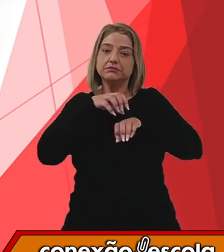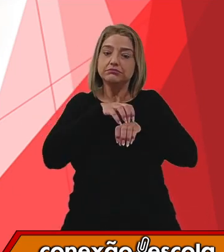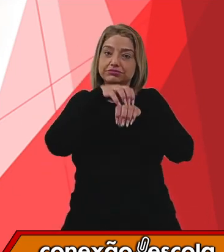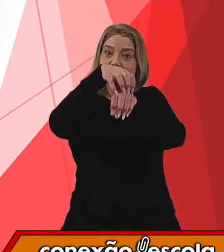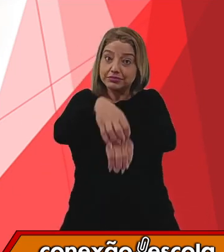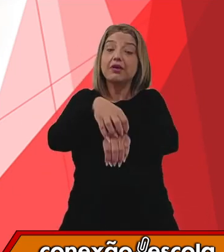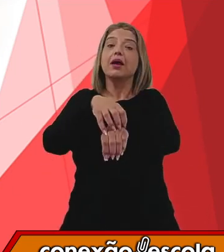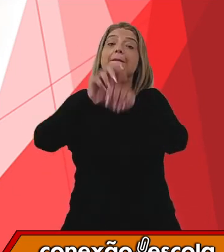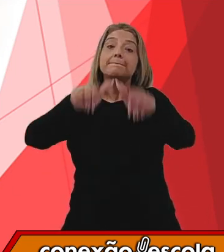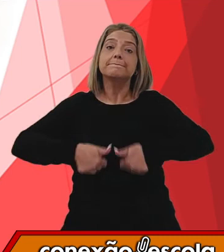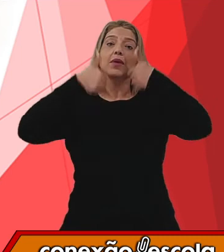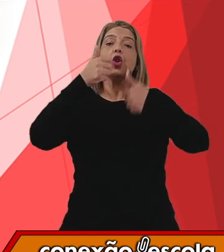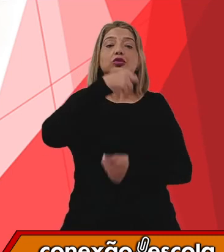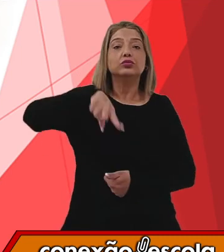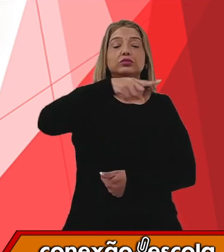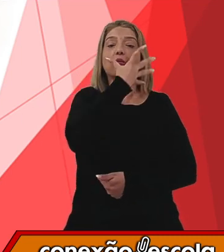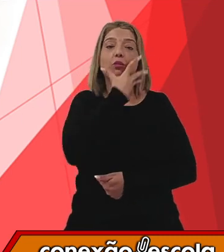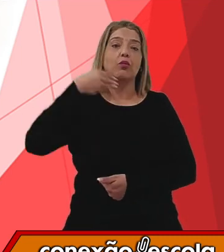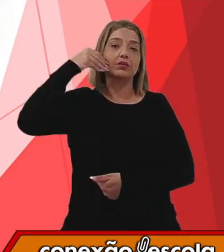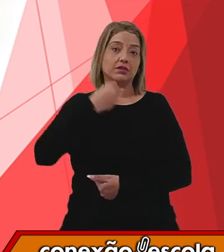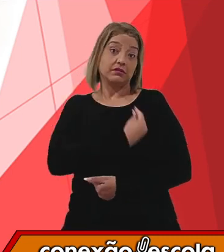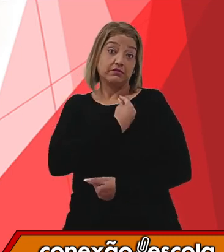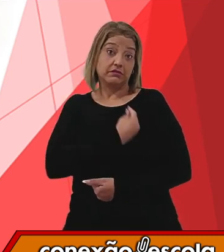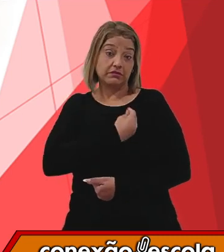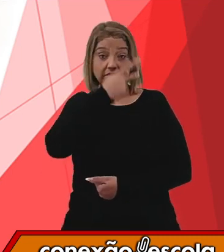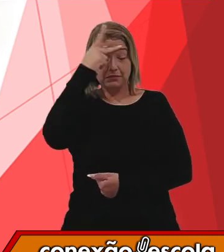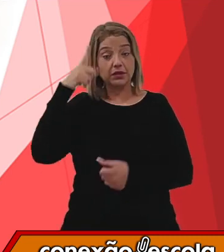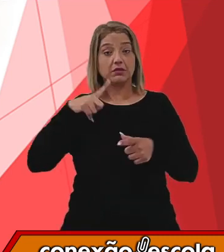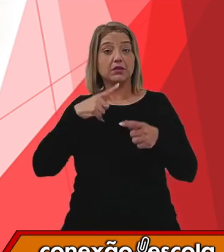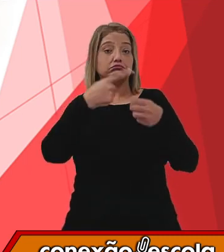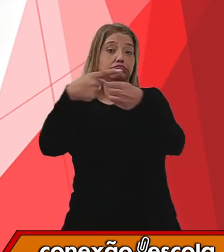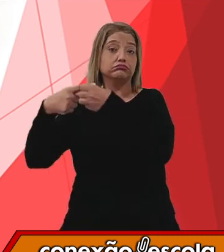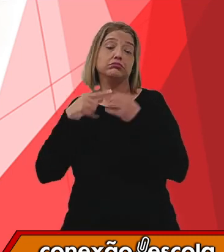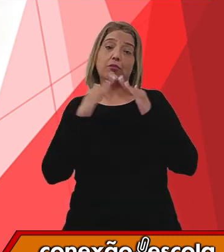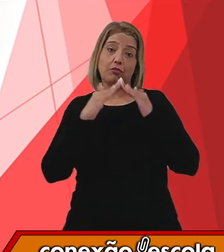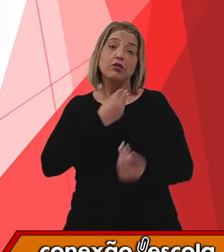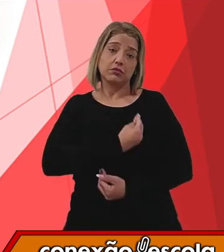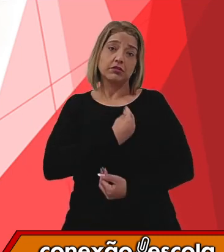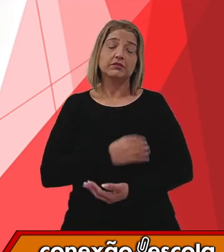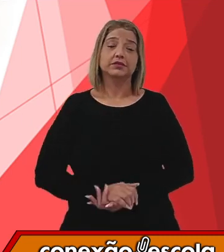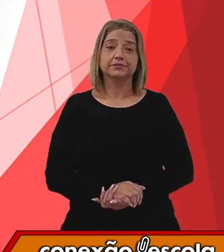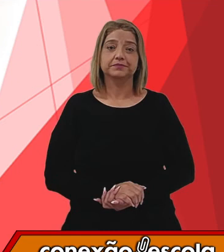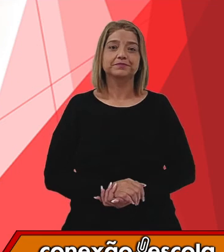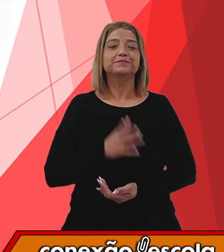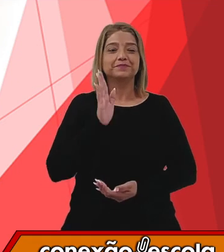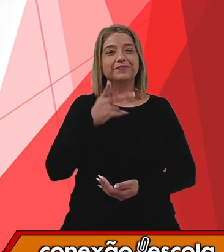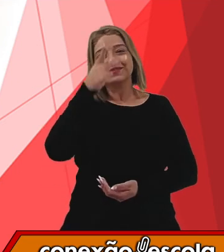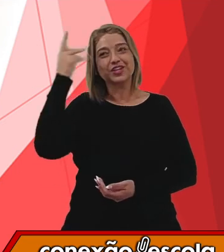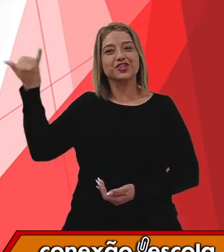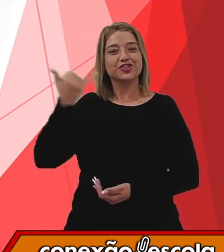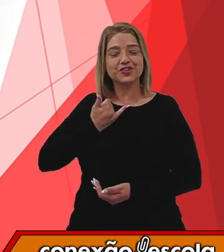de proporcionar uma melhor qualidade de vida aos moradores de nossa cidade. Como já dizia Elias José,